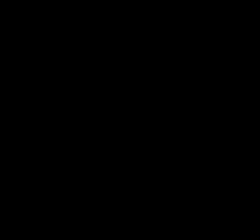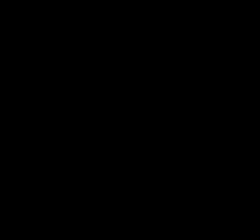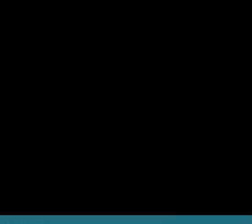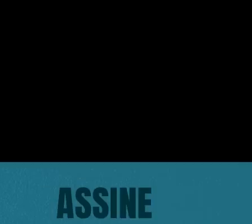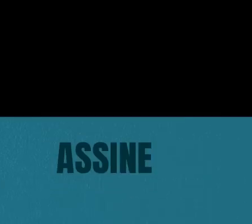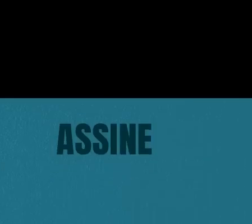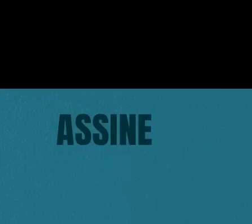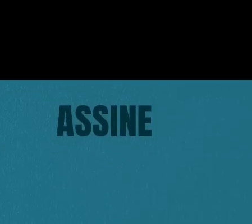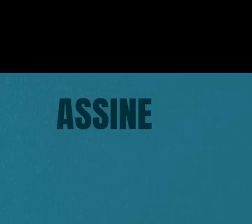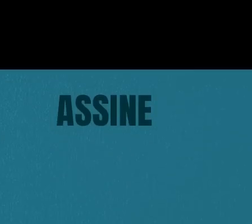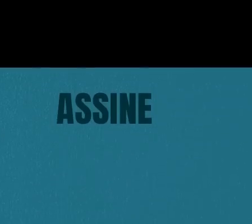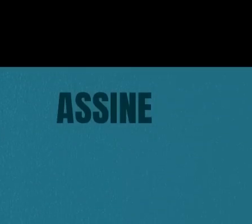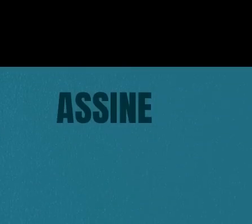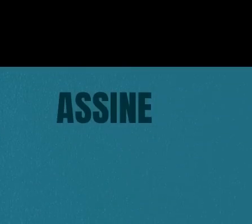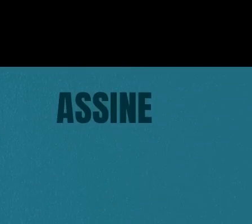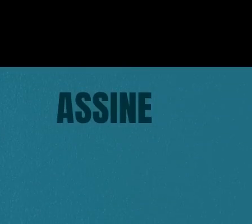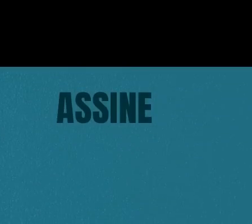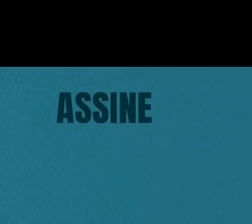Um